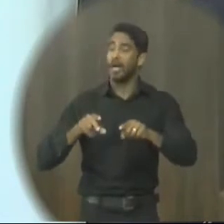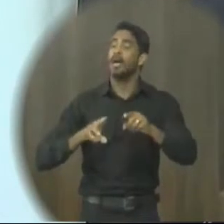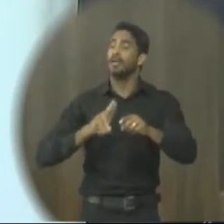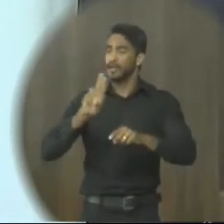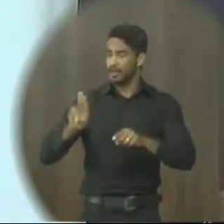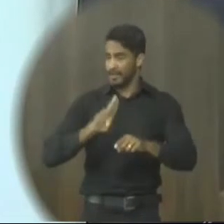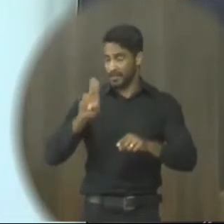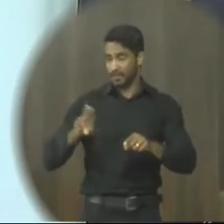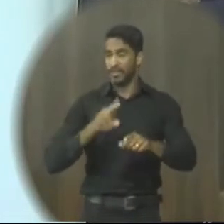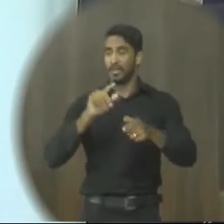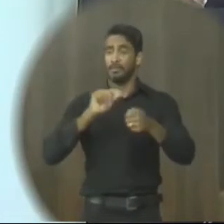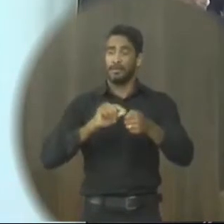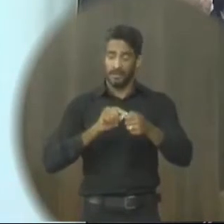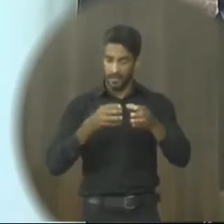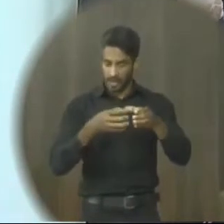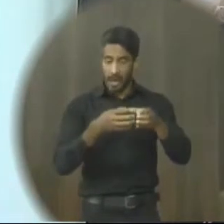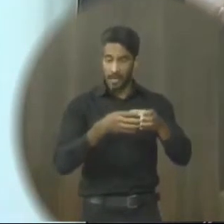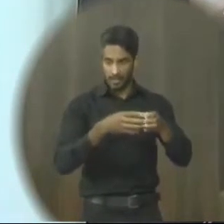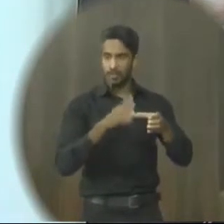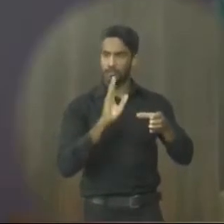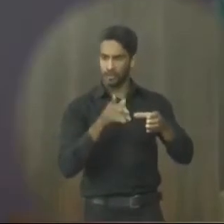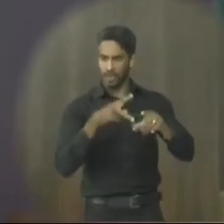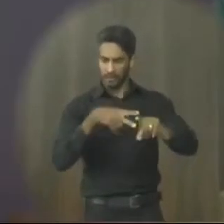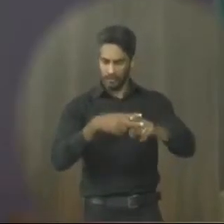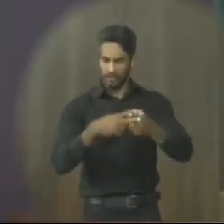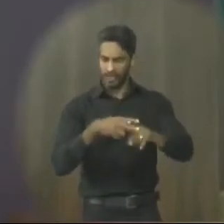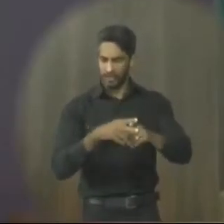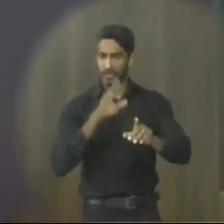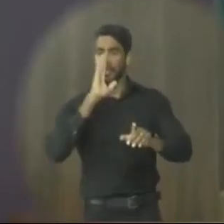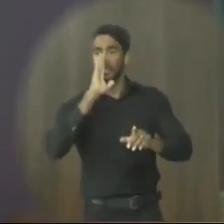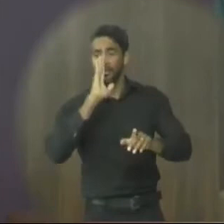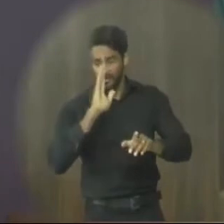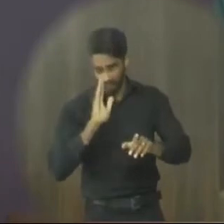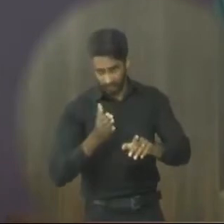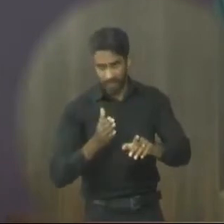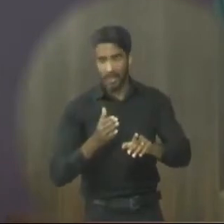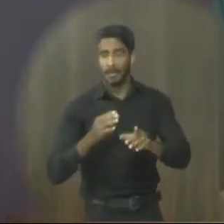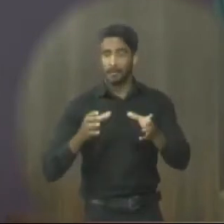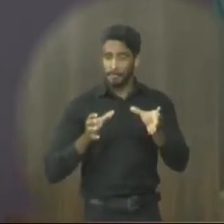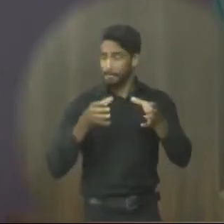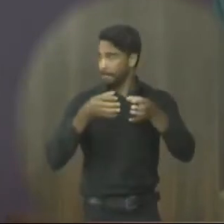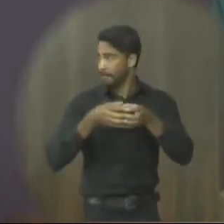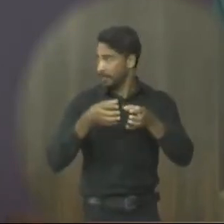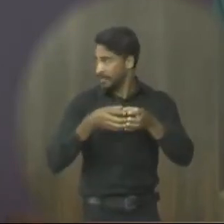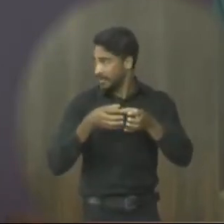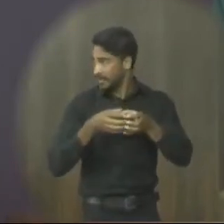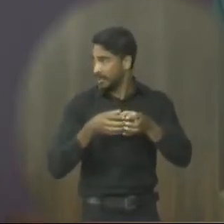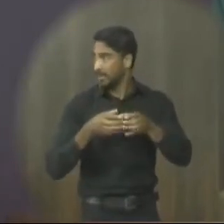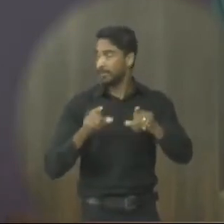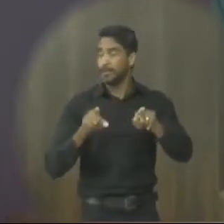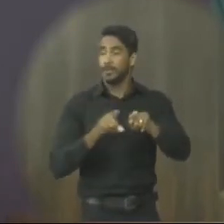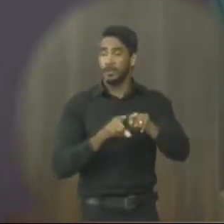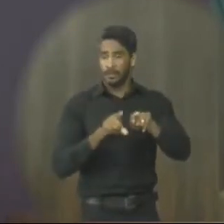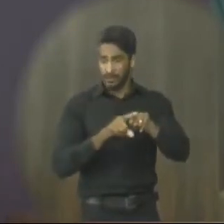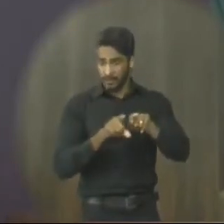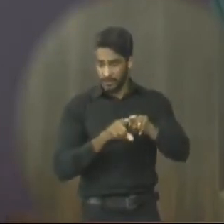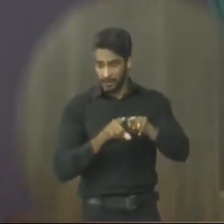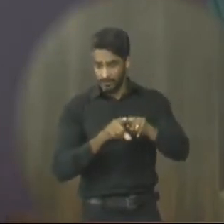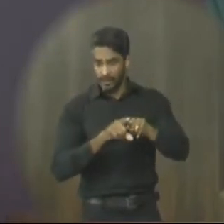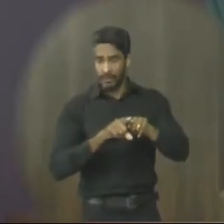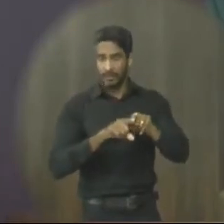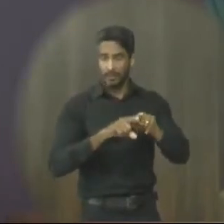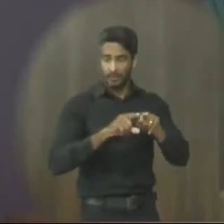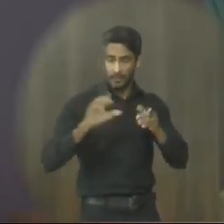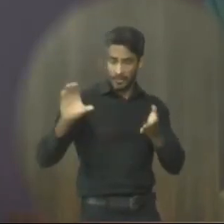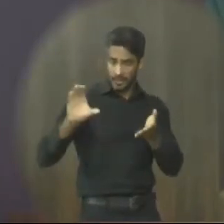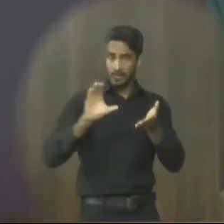precisa para trabalhar. Essa equipe nossa já está fazendo manutenção. E com essa equipe e com esse investimento que foi